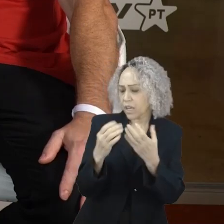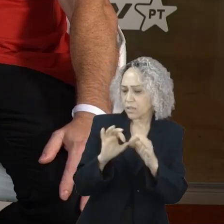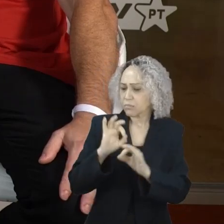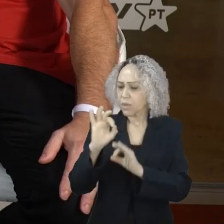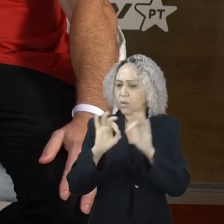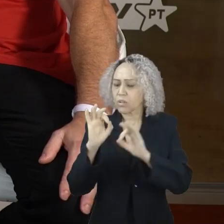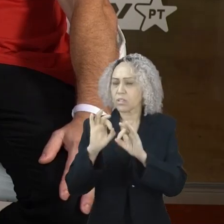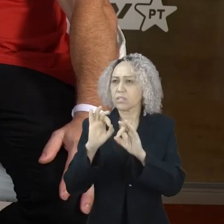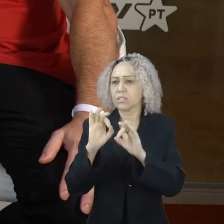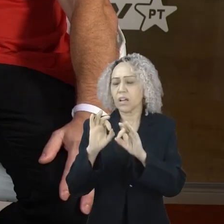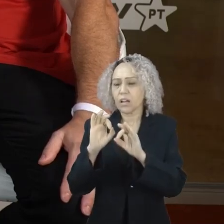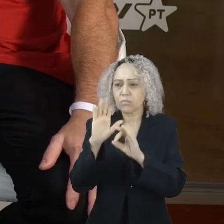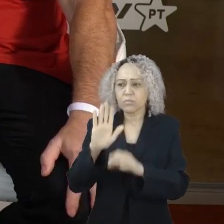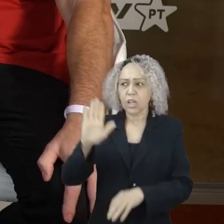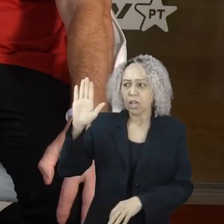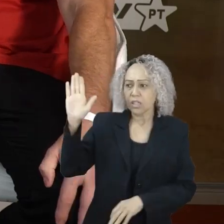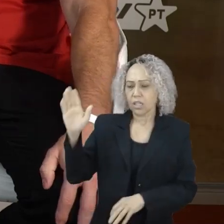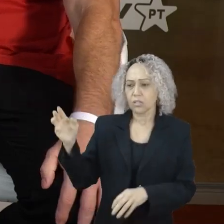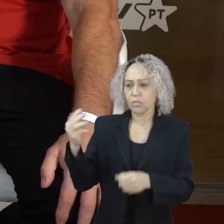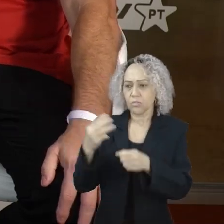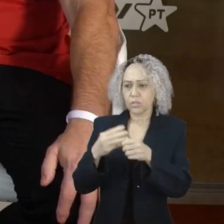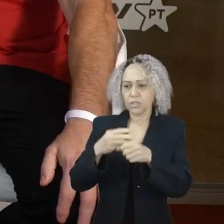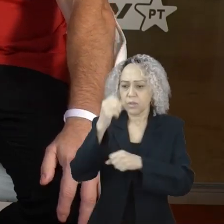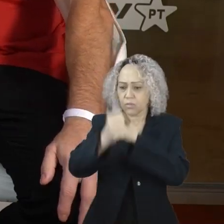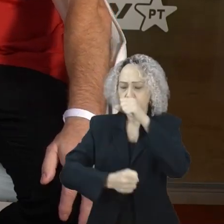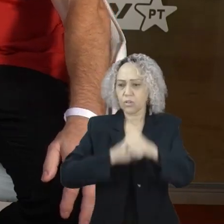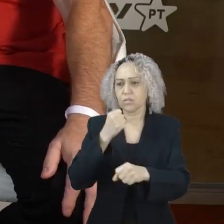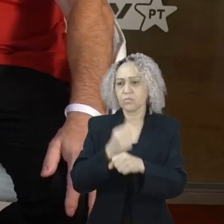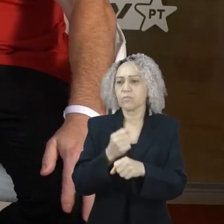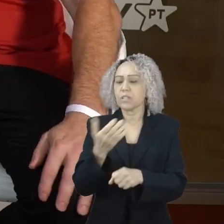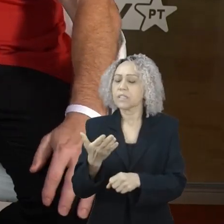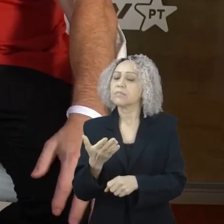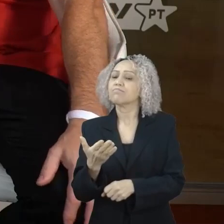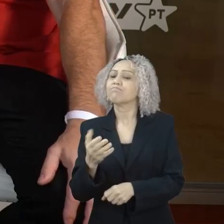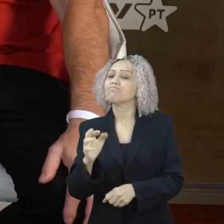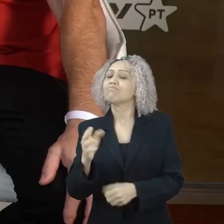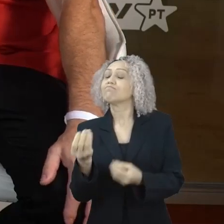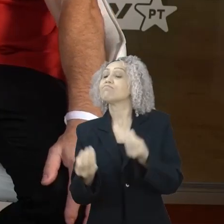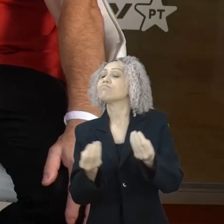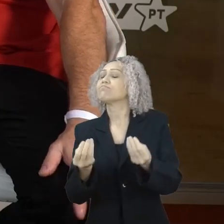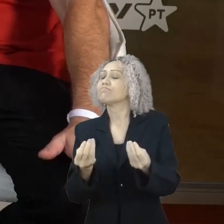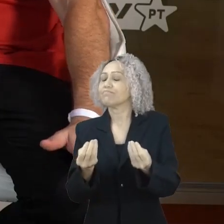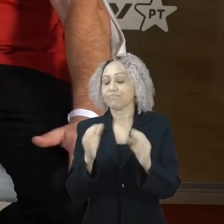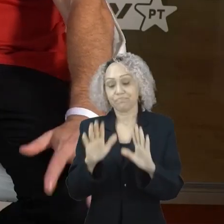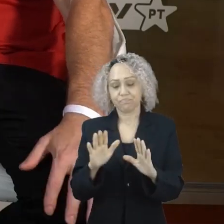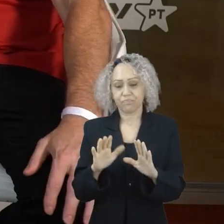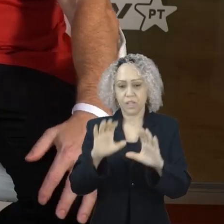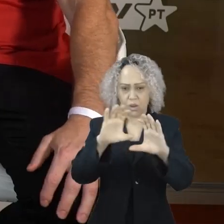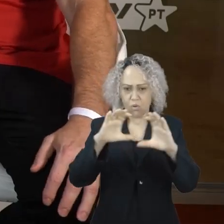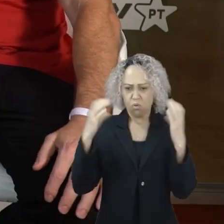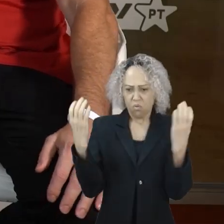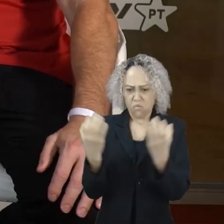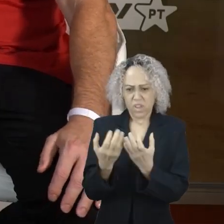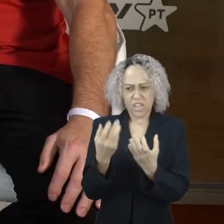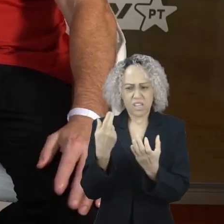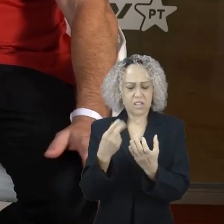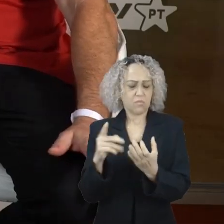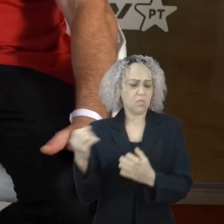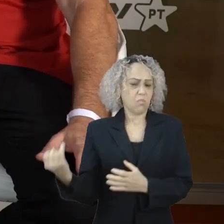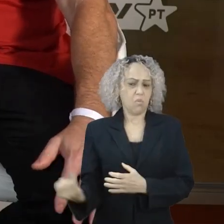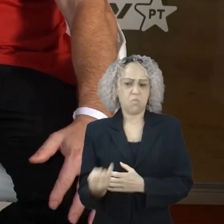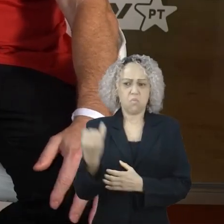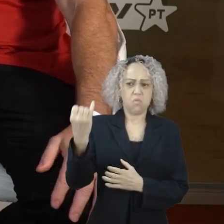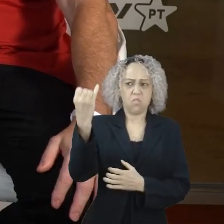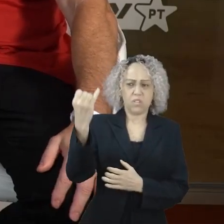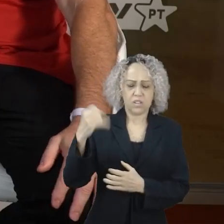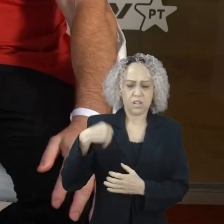dessas candidaturas municipais do ano que vem. Olha, a conferência tem grande importância, é uma decisão super acertada da